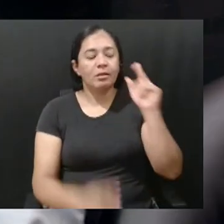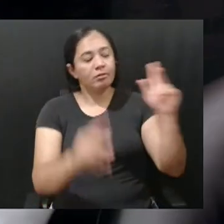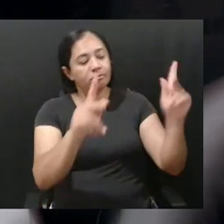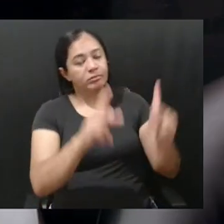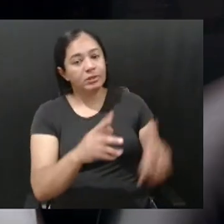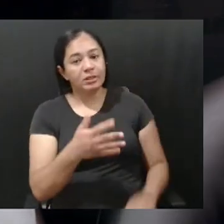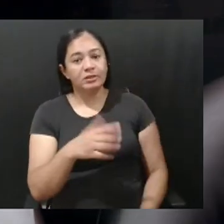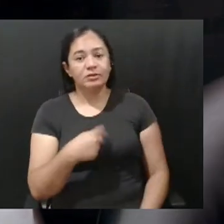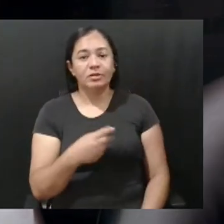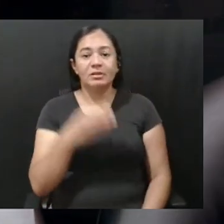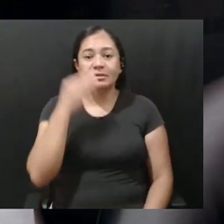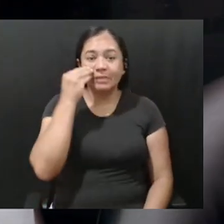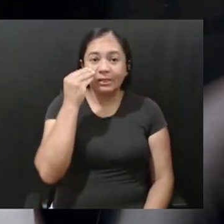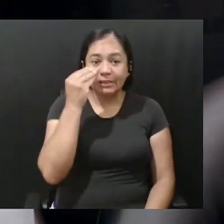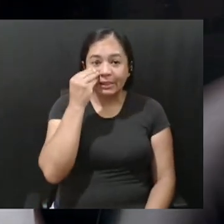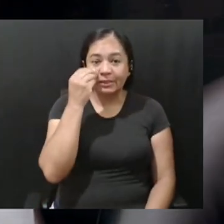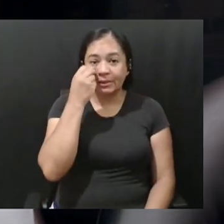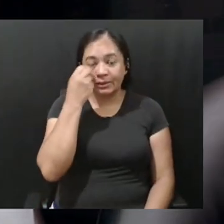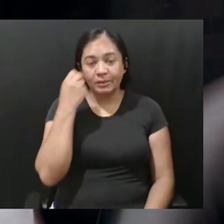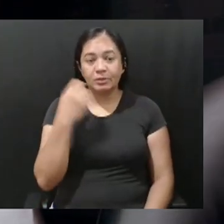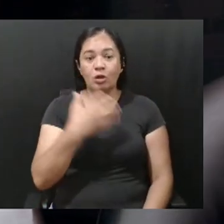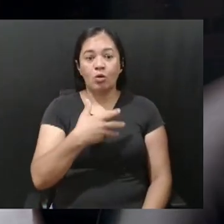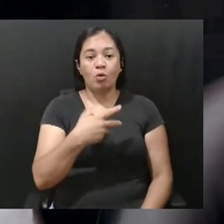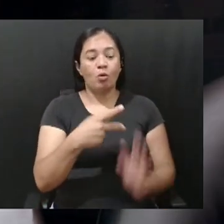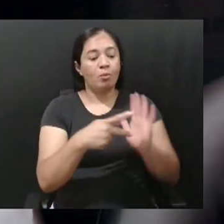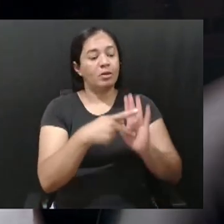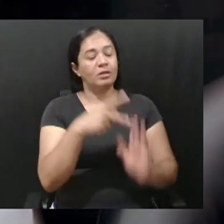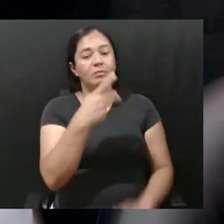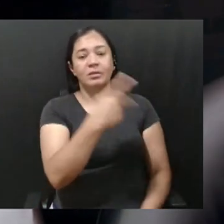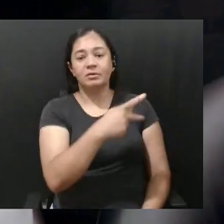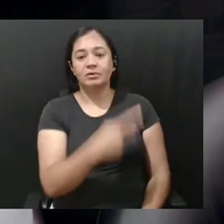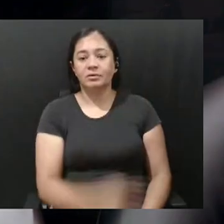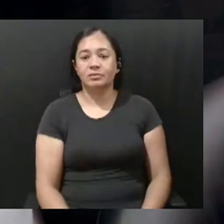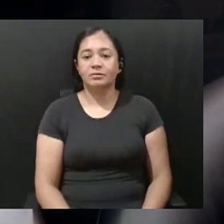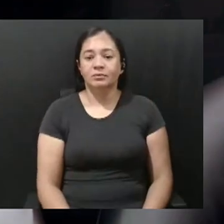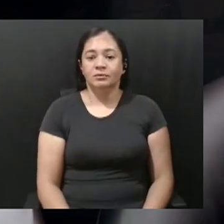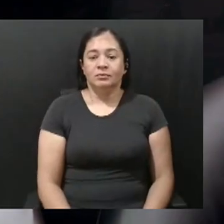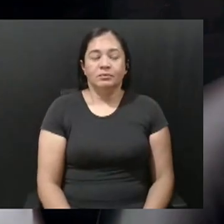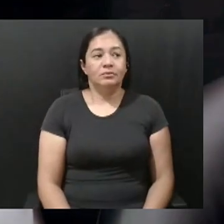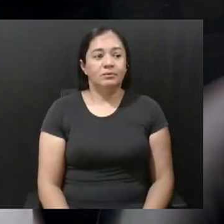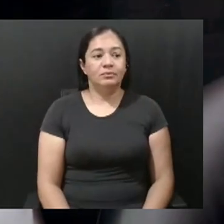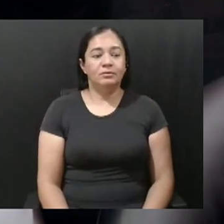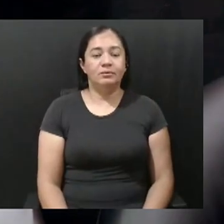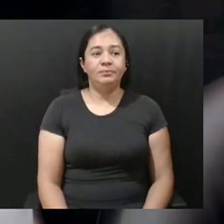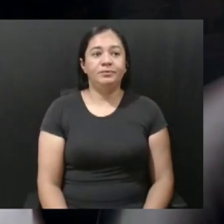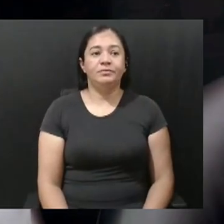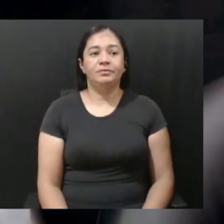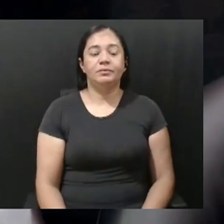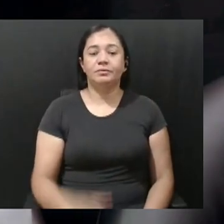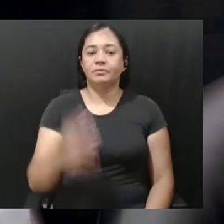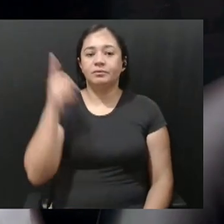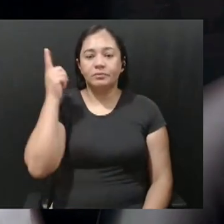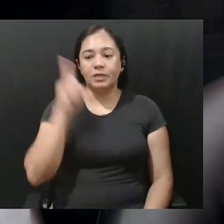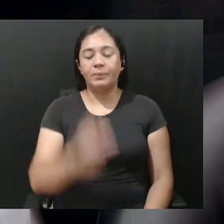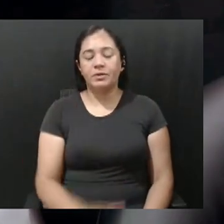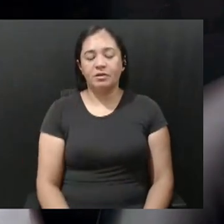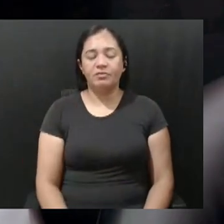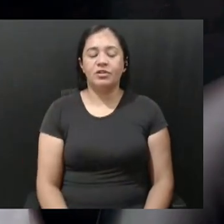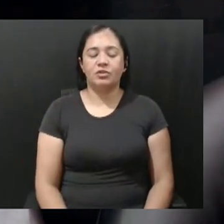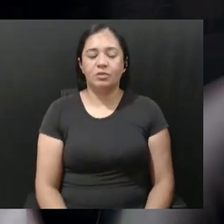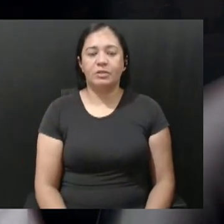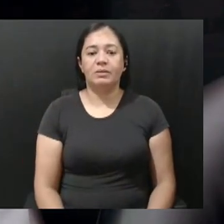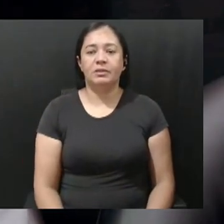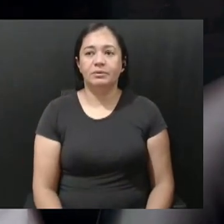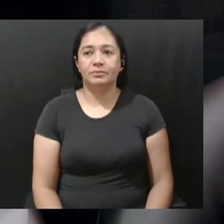apaziguar o comportamento do outro, e a gente não consegue, né? Tem quanta gente que faz terapia que você começa a conversar com ela, parece que ela